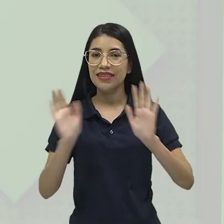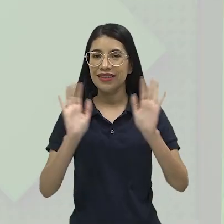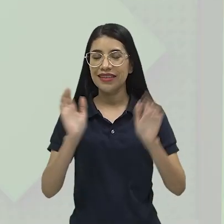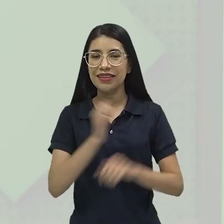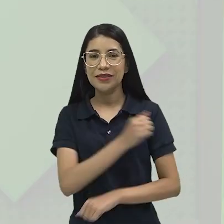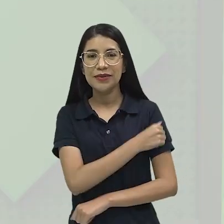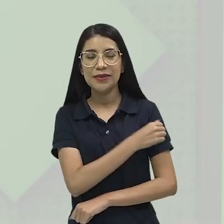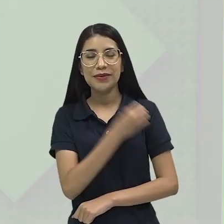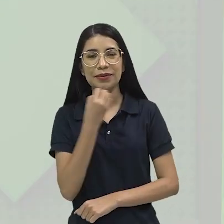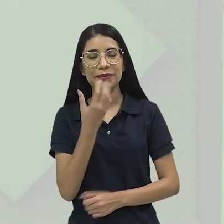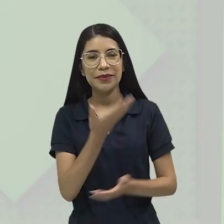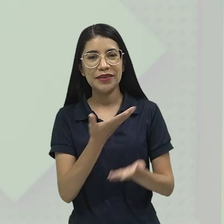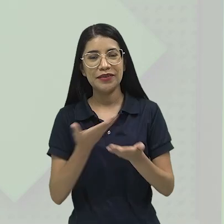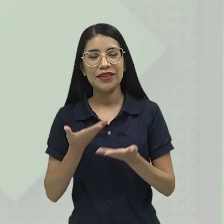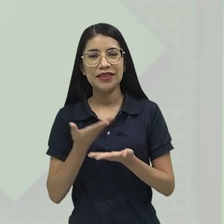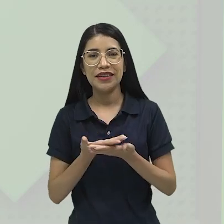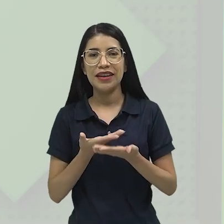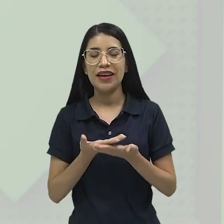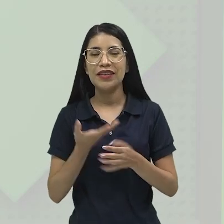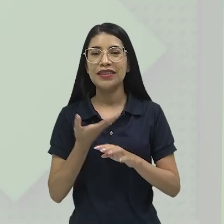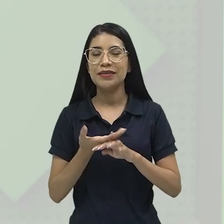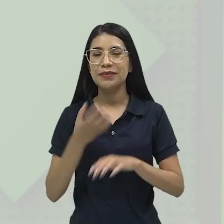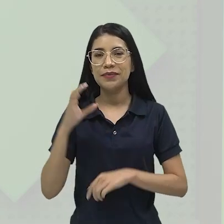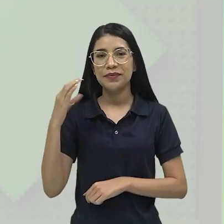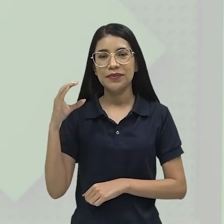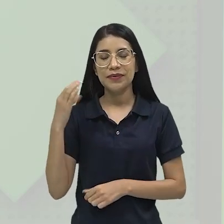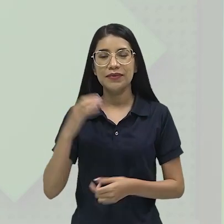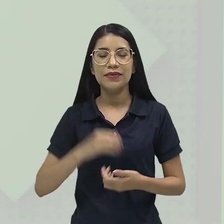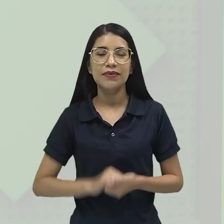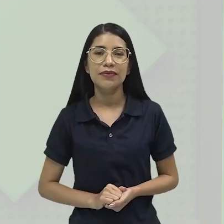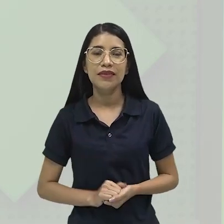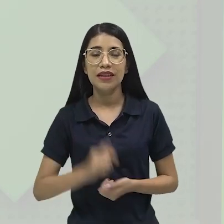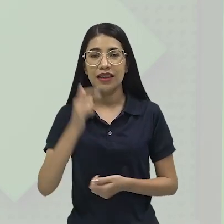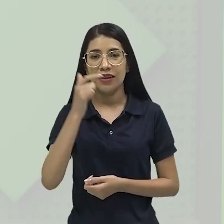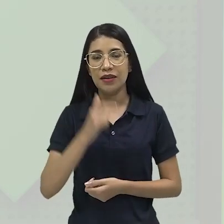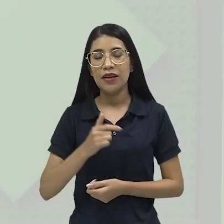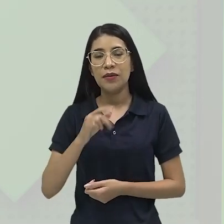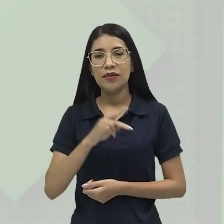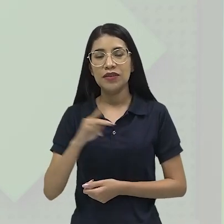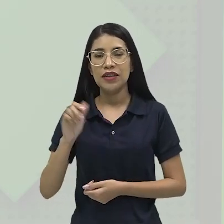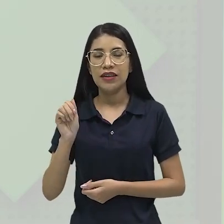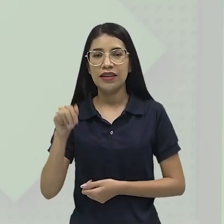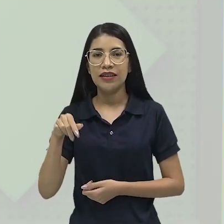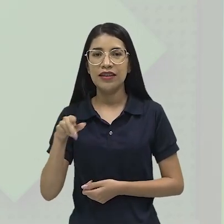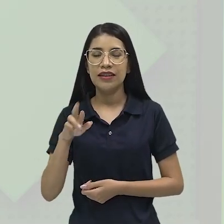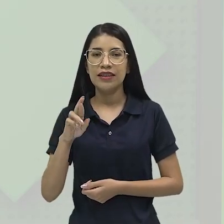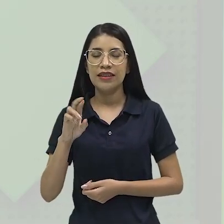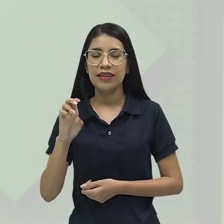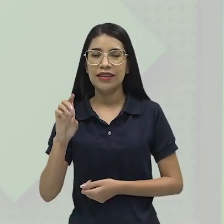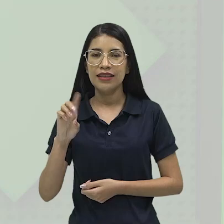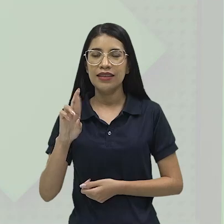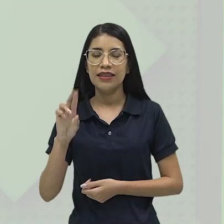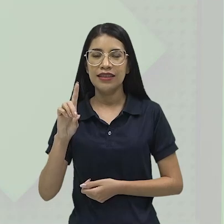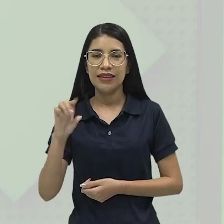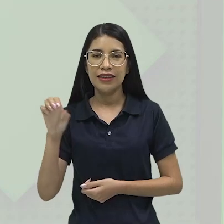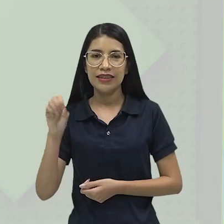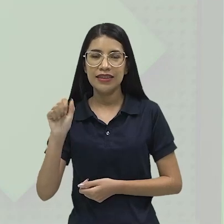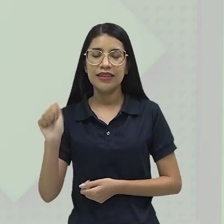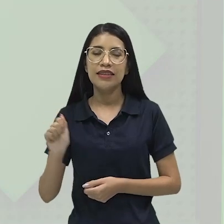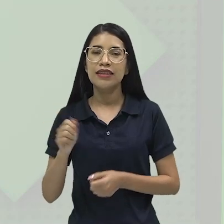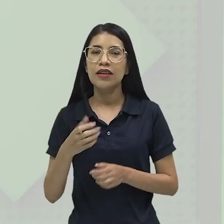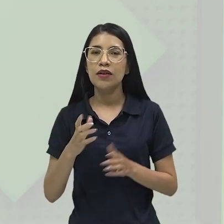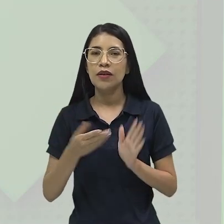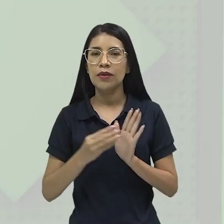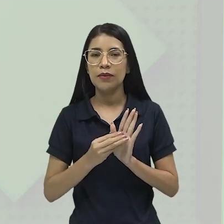Olá, alunos! Sejam muito bem-vindos a mais uma aula de ciências. Eu sou a professora Andressa Primavera. Nesse momento, veremos o objeto